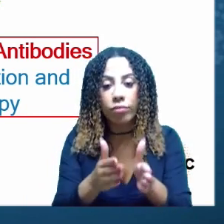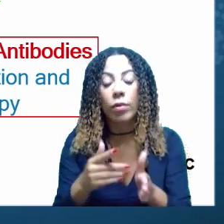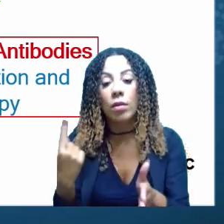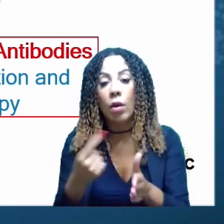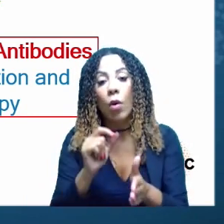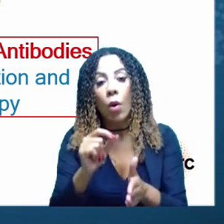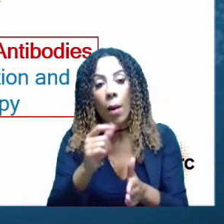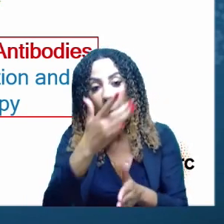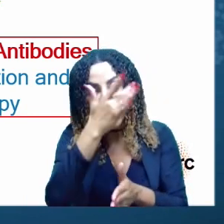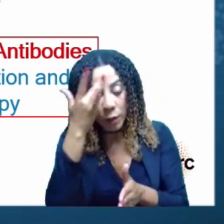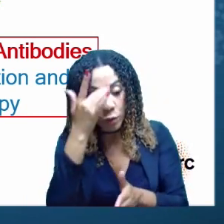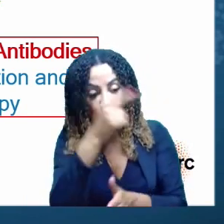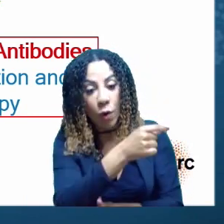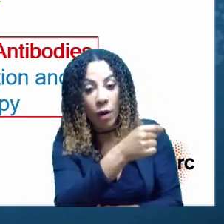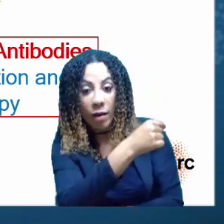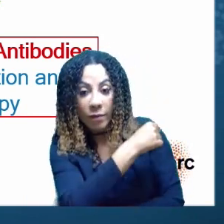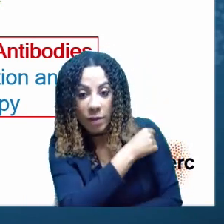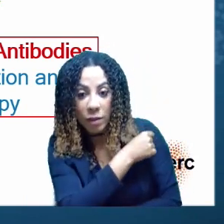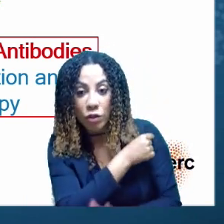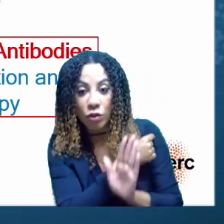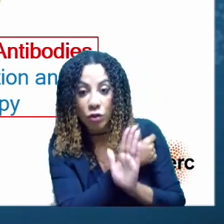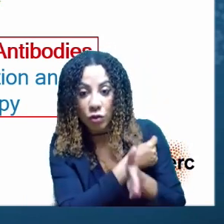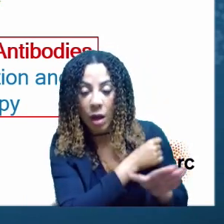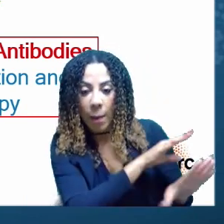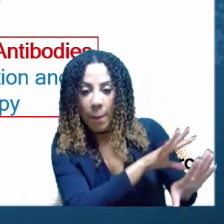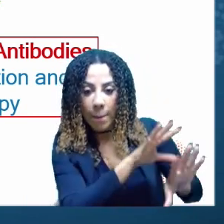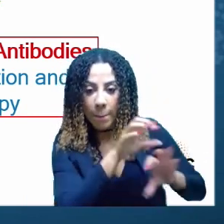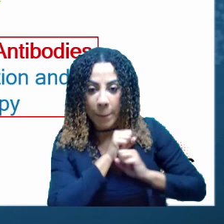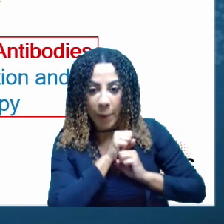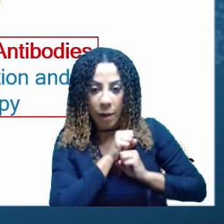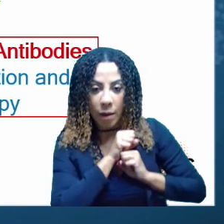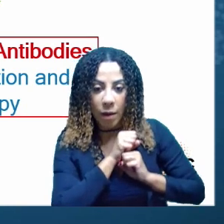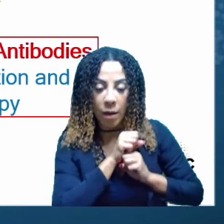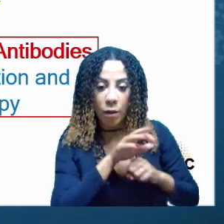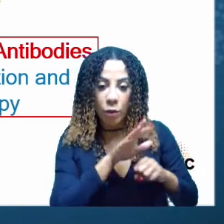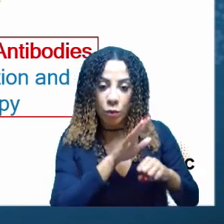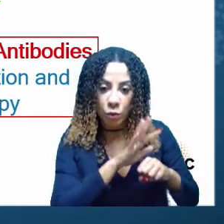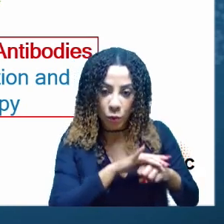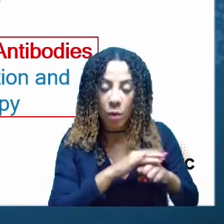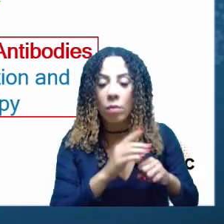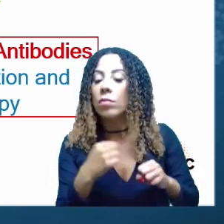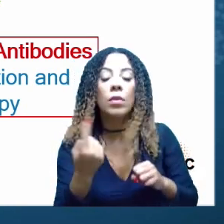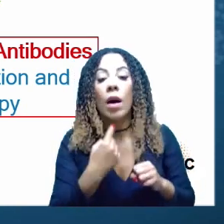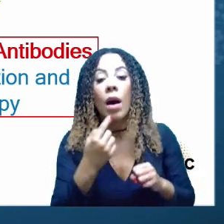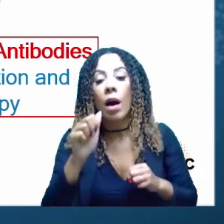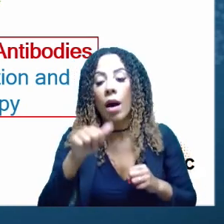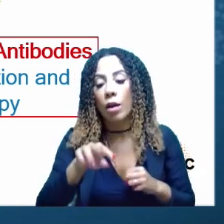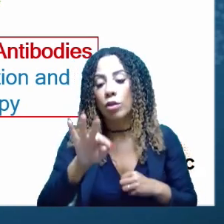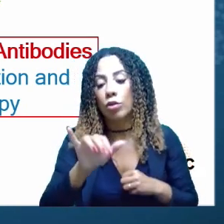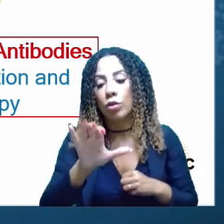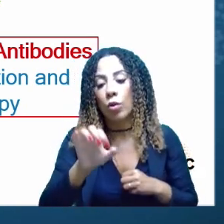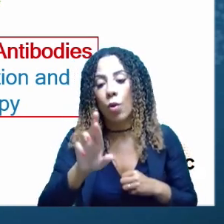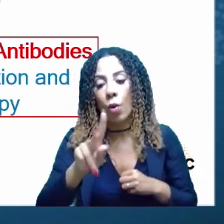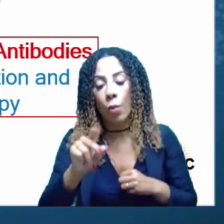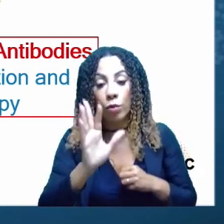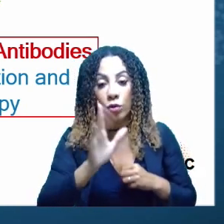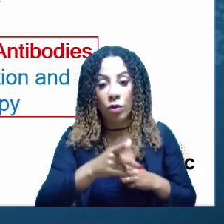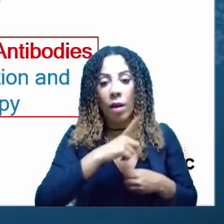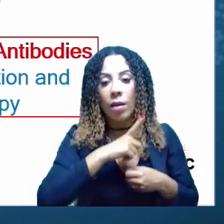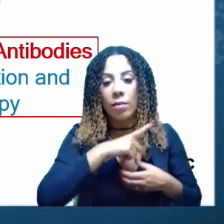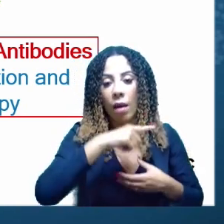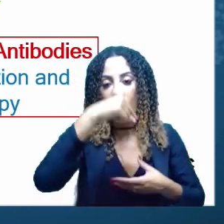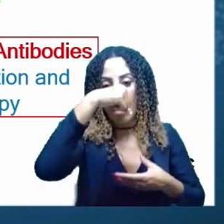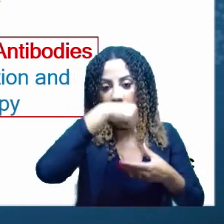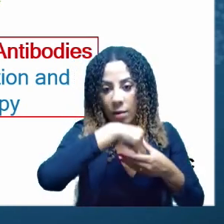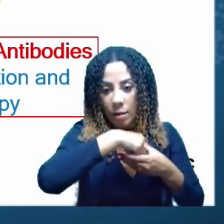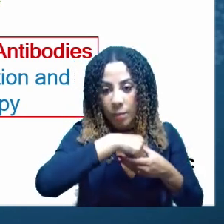vacinadas ou infectadas, isolamos o anticorpo, e quando você tem um anticorpo monoclonal, imediatamente, logo você